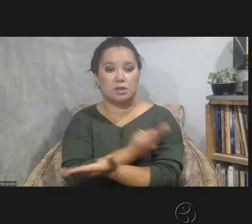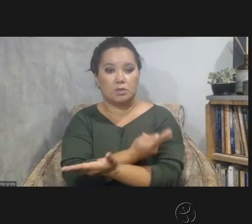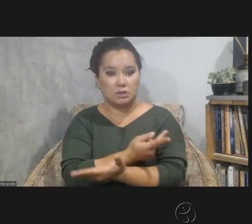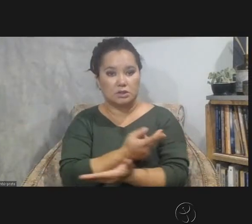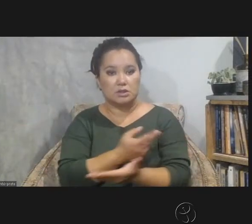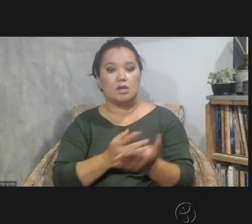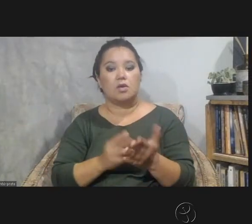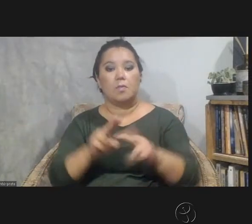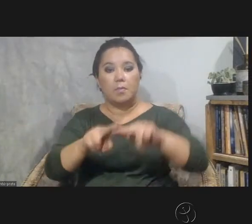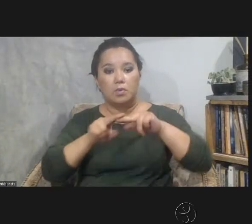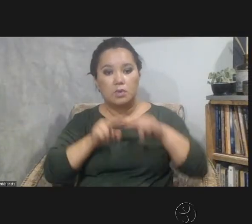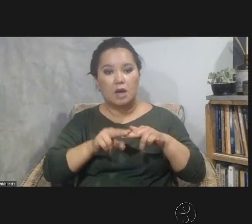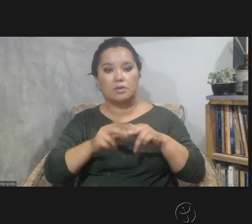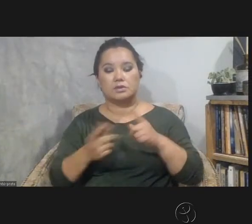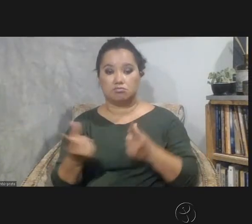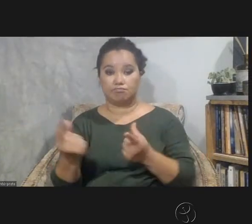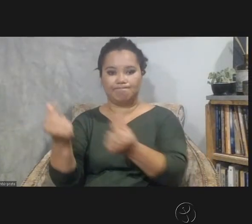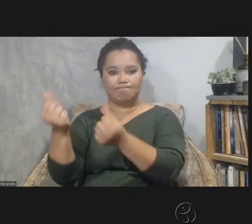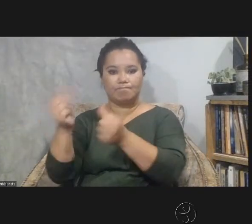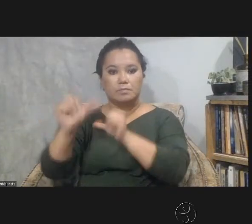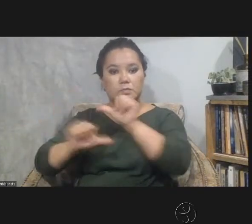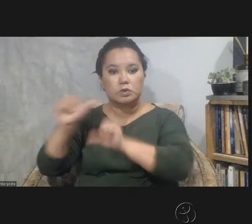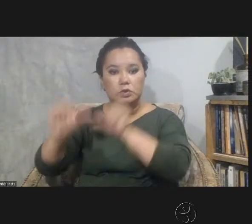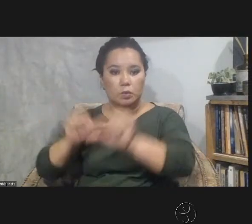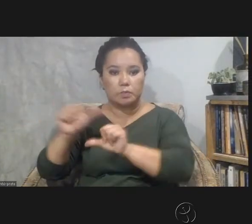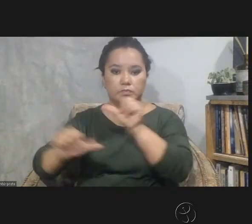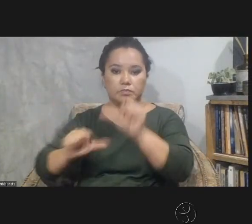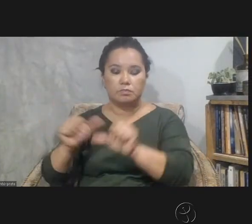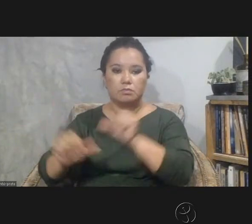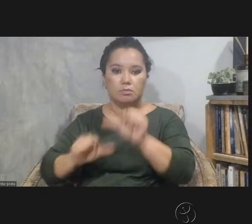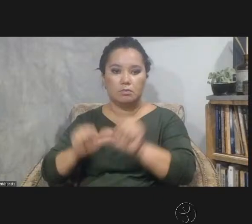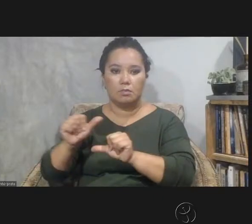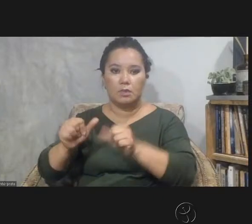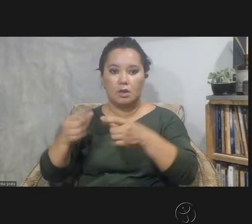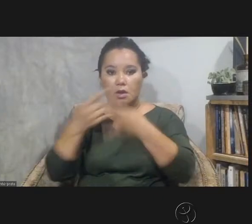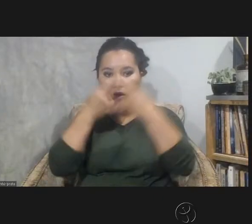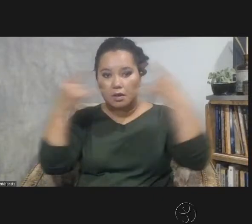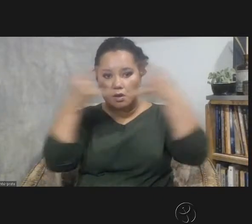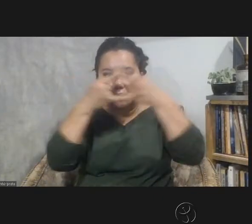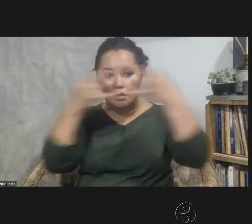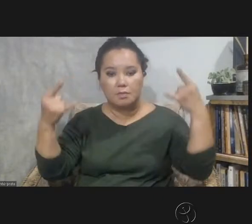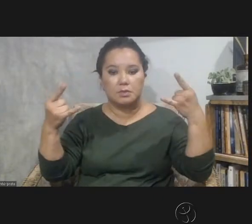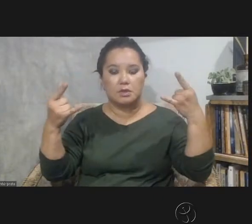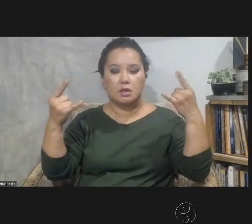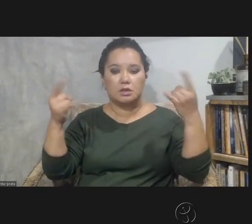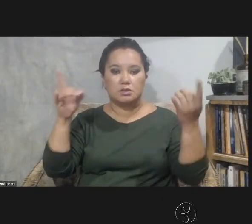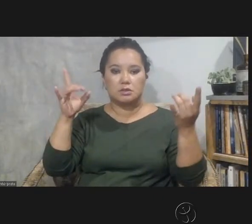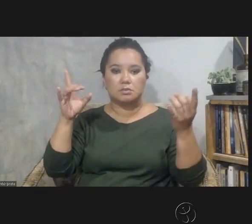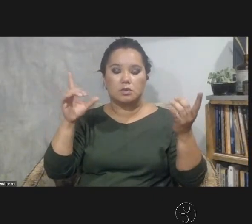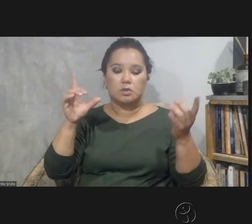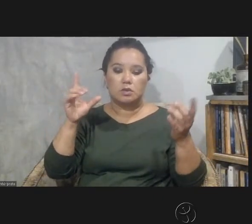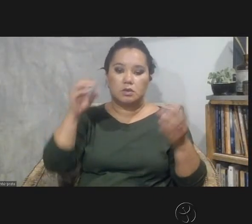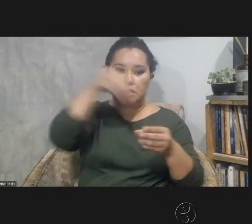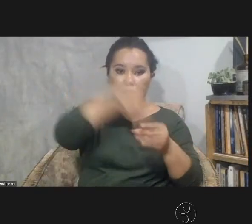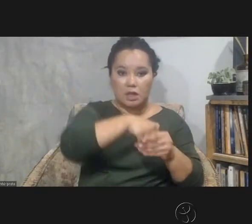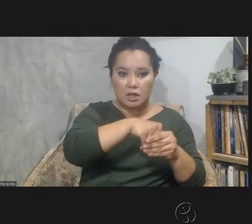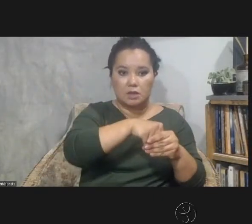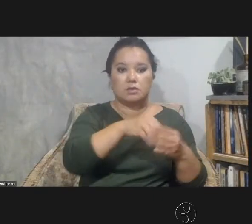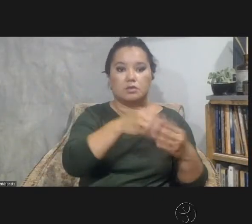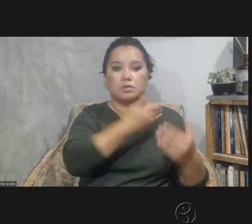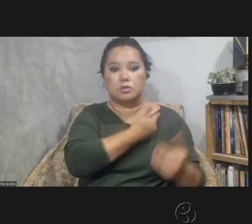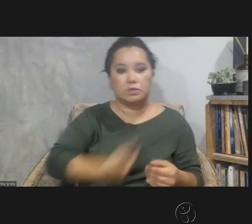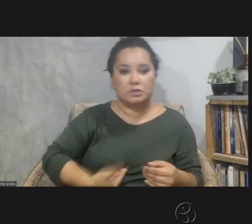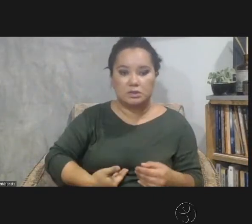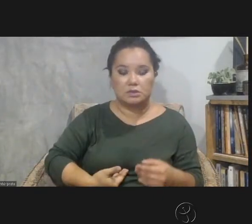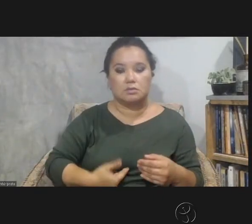economia, do capitalismo regimentado do Estado, para a era dourada do